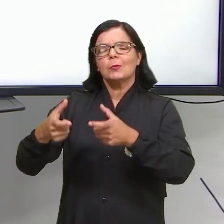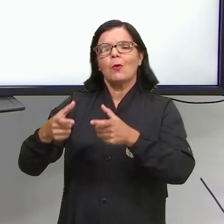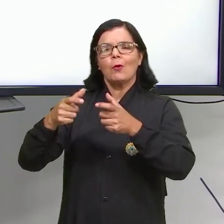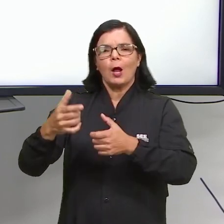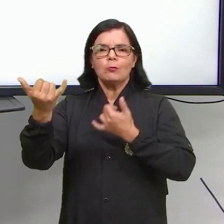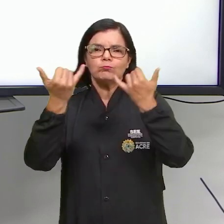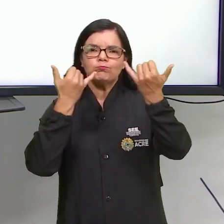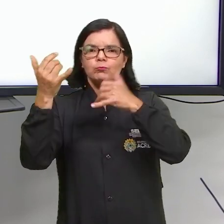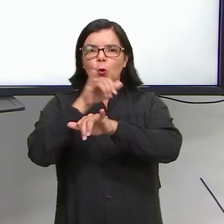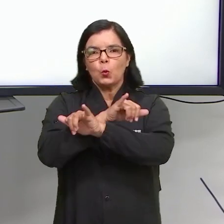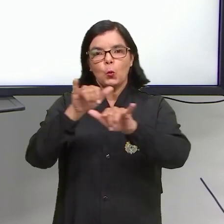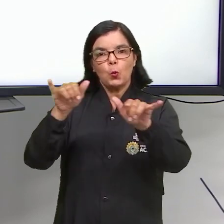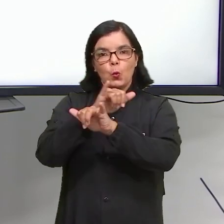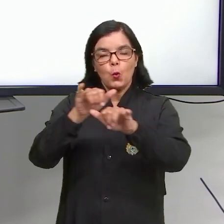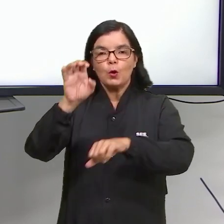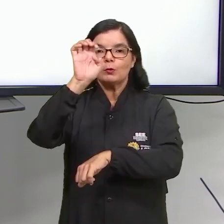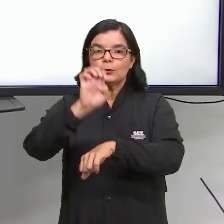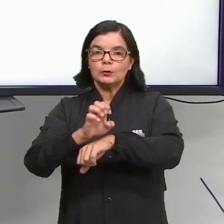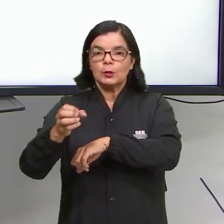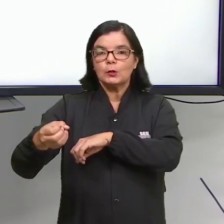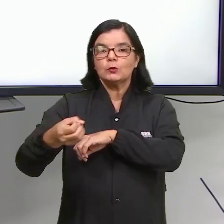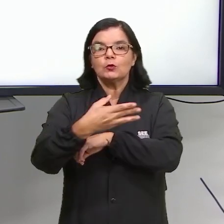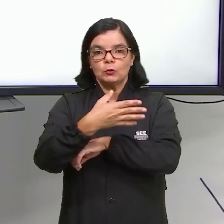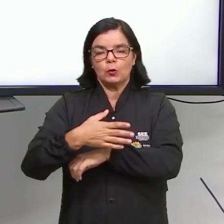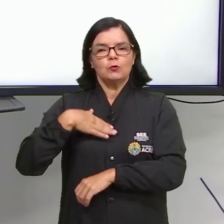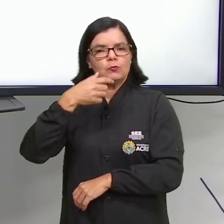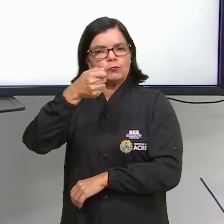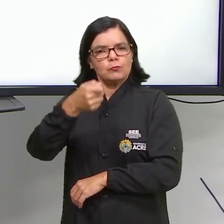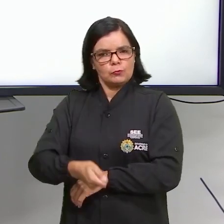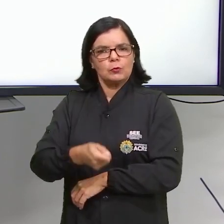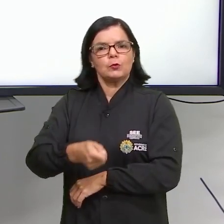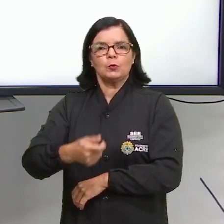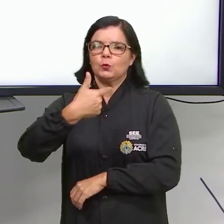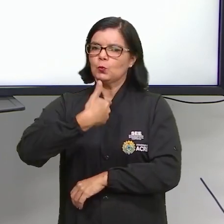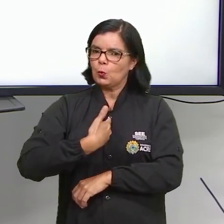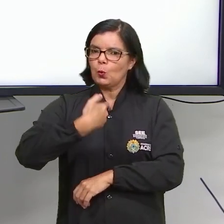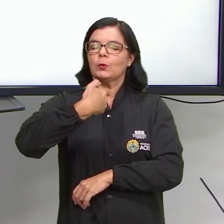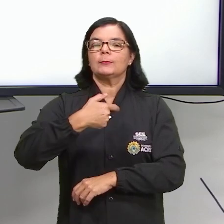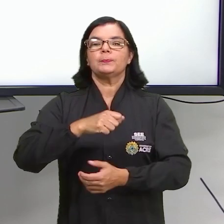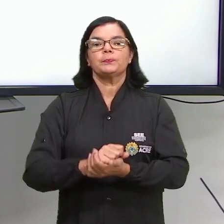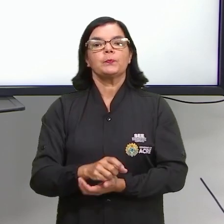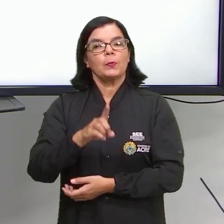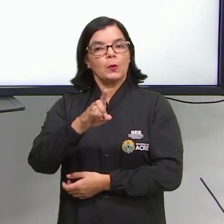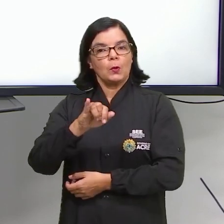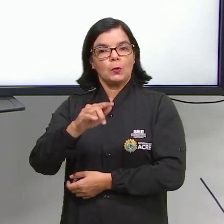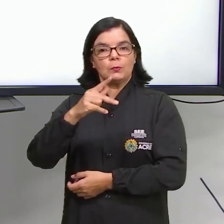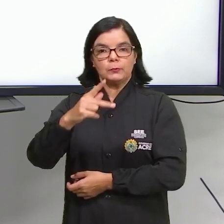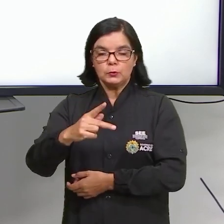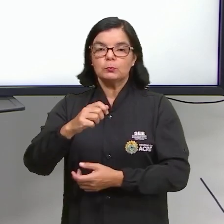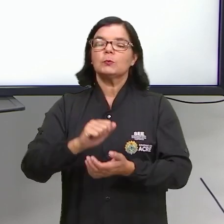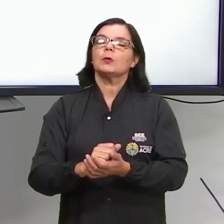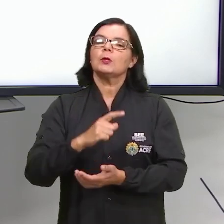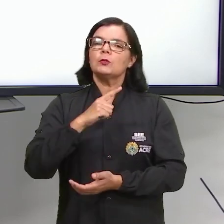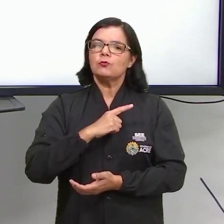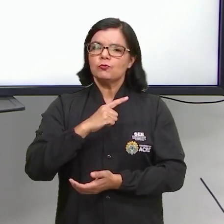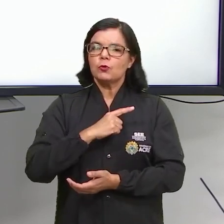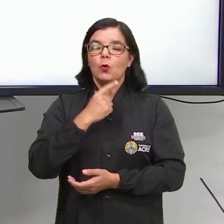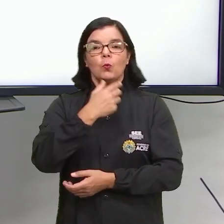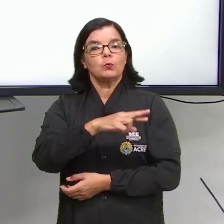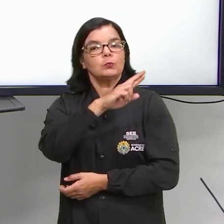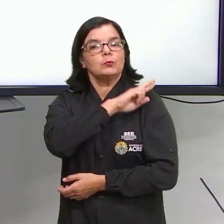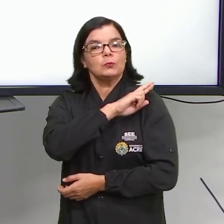durante o Estado Novo, que foi o governo ditatorial de Getúlio Vargas. E o DIP, esse departamento, ele tinha como função,